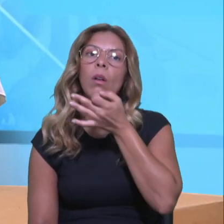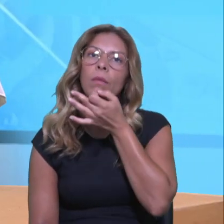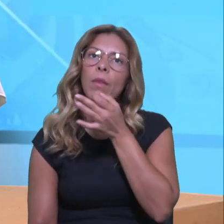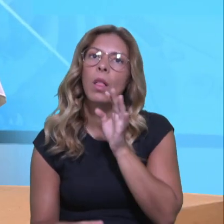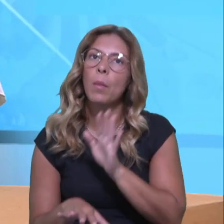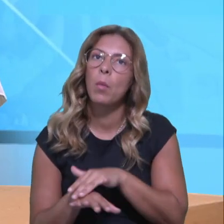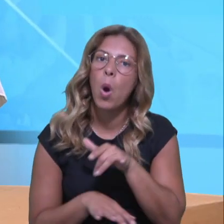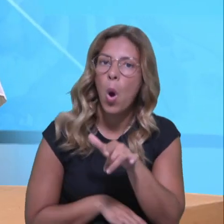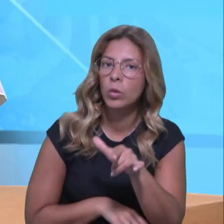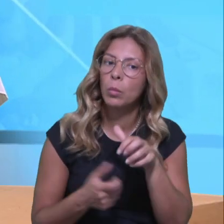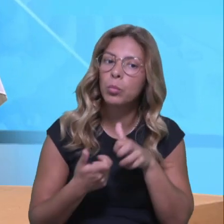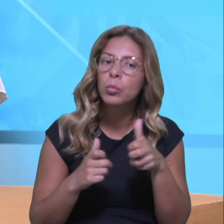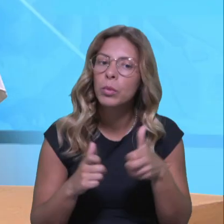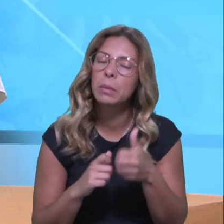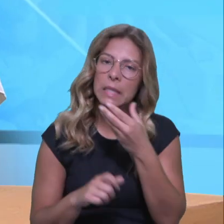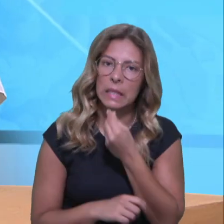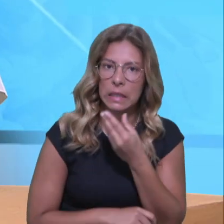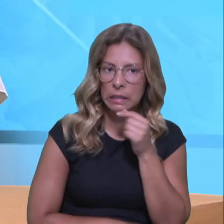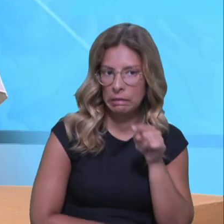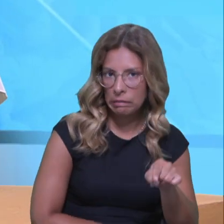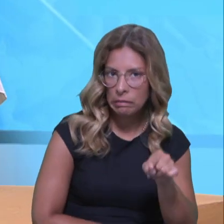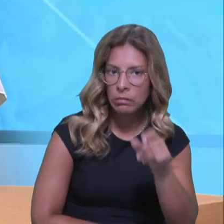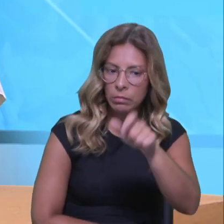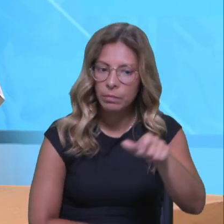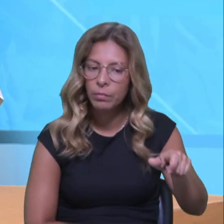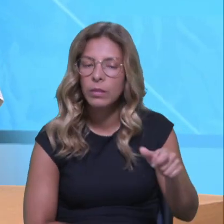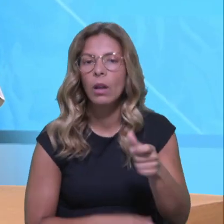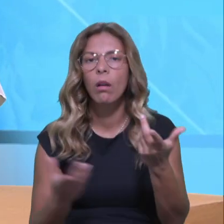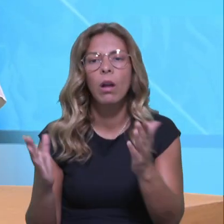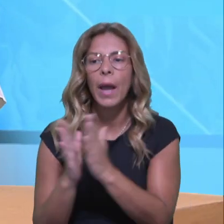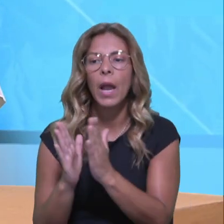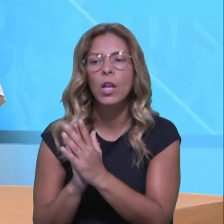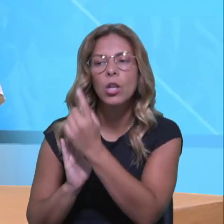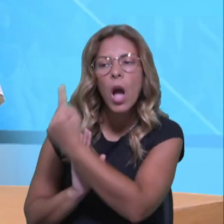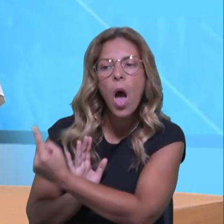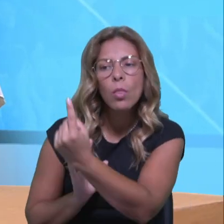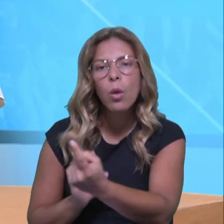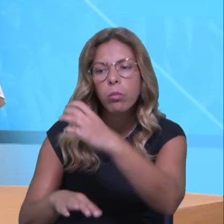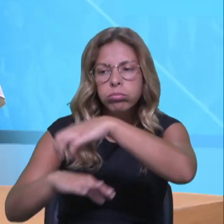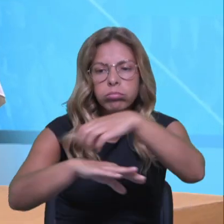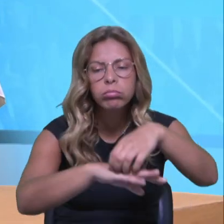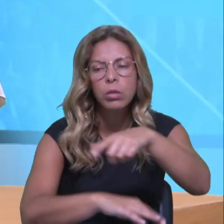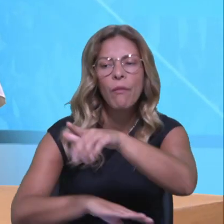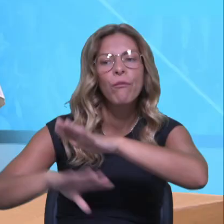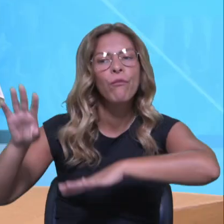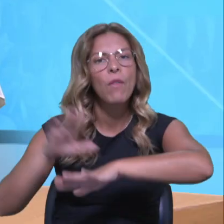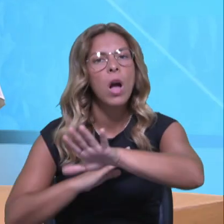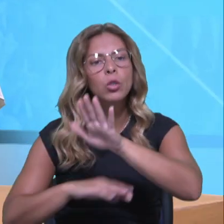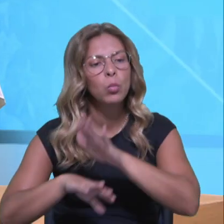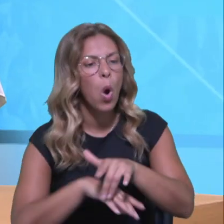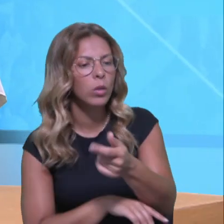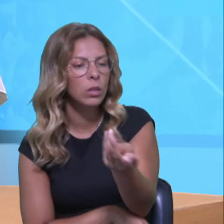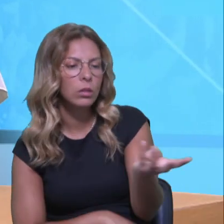problemática dos idosos. O que é que cada diocese, que é que a Conferência Episcopal estava já a fazer em prol dos